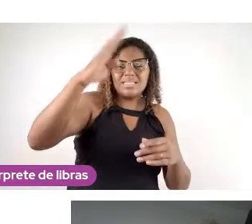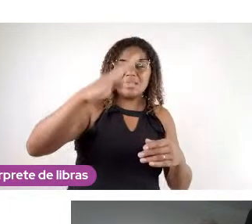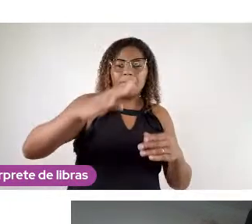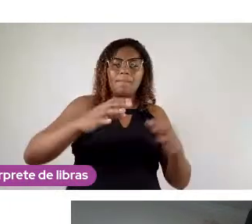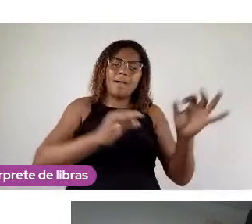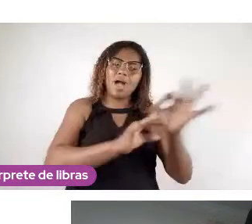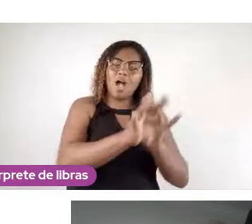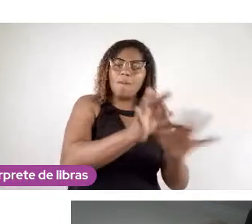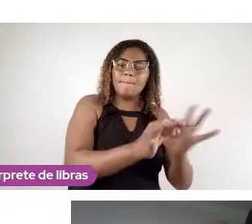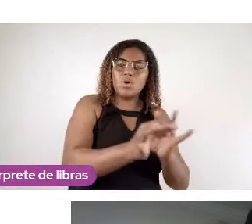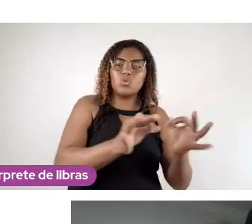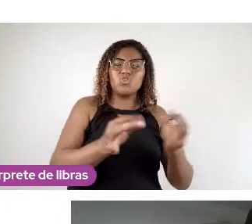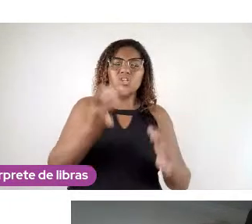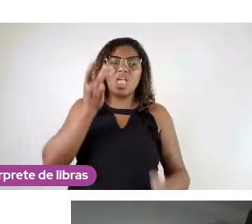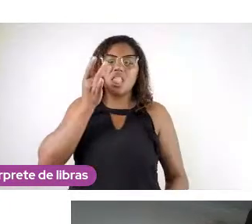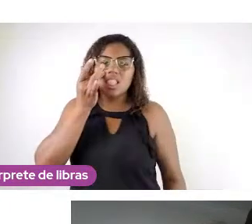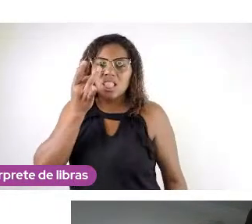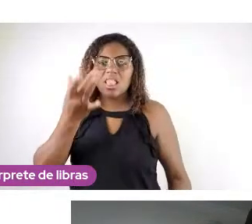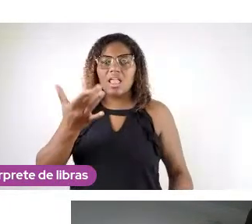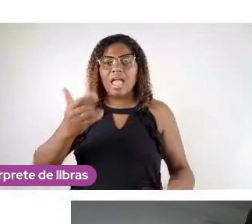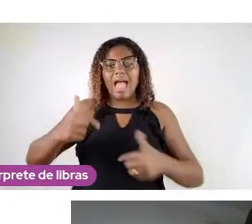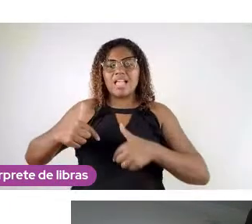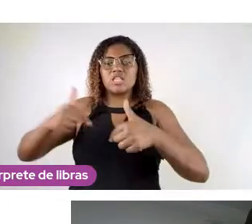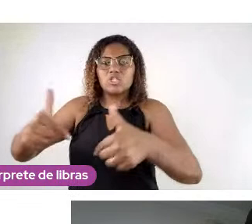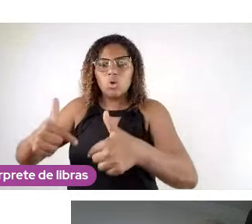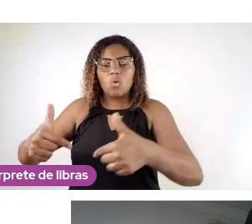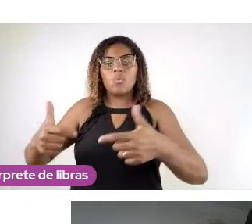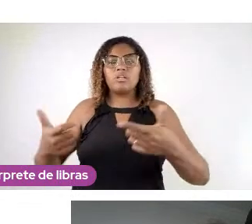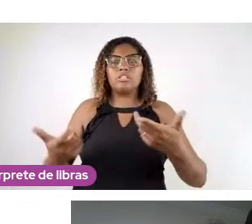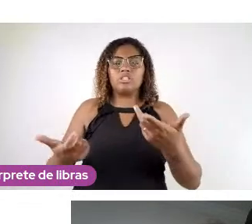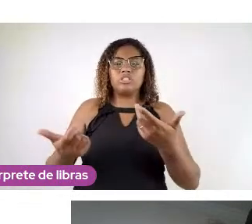demonstrativos, ações de engajamento, ações de